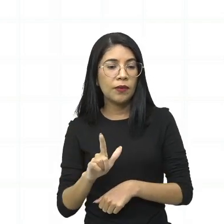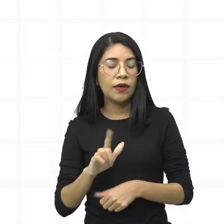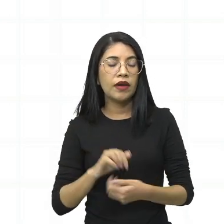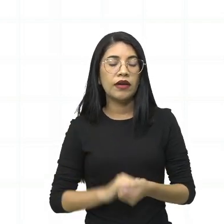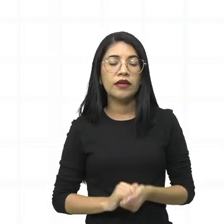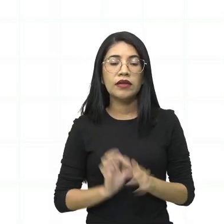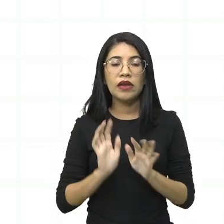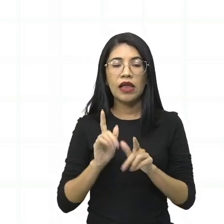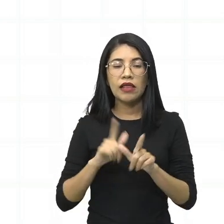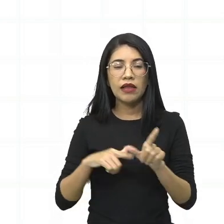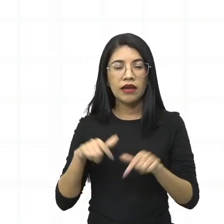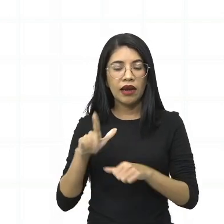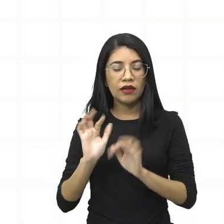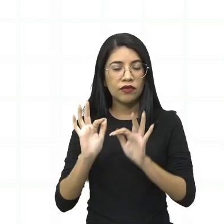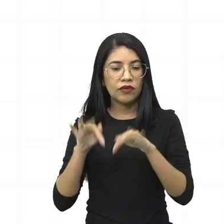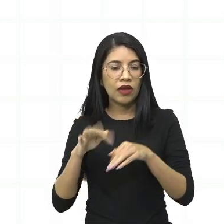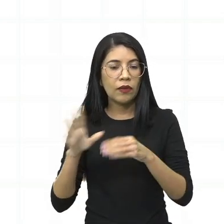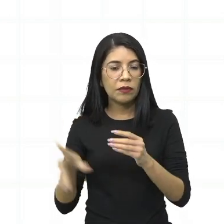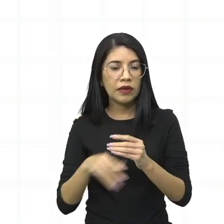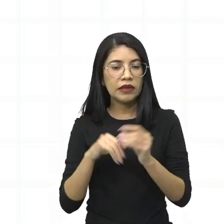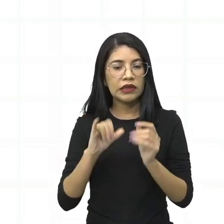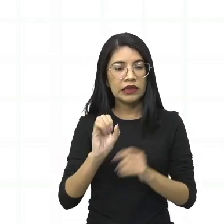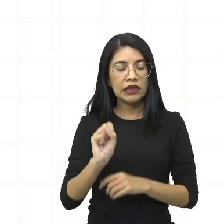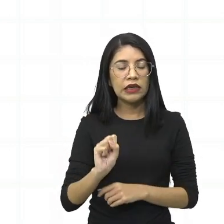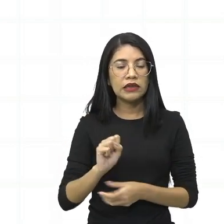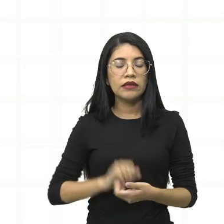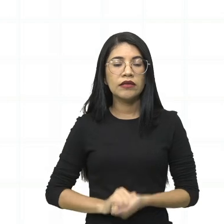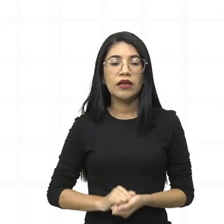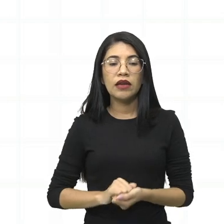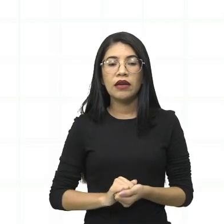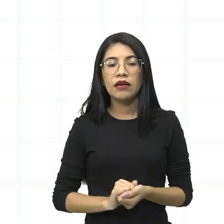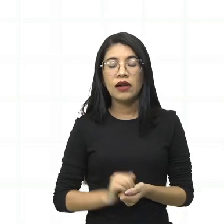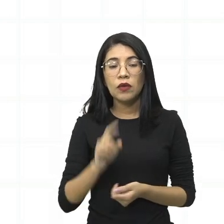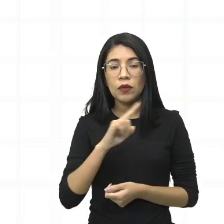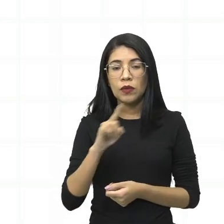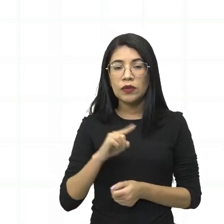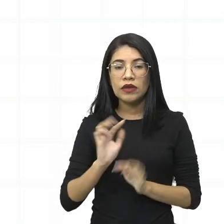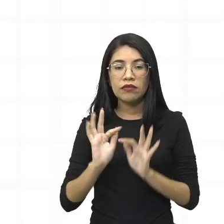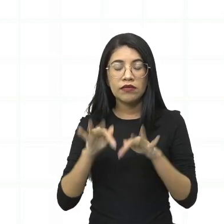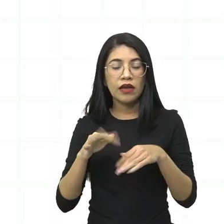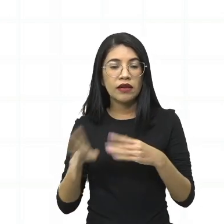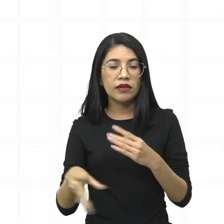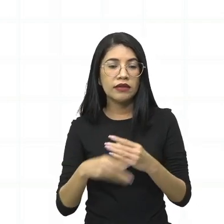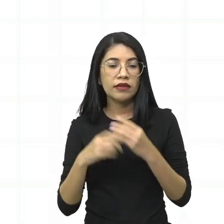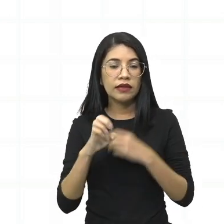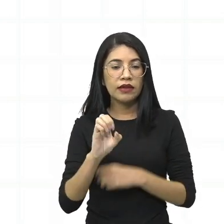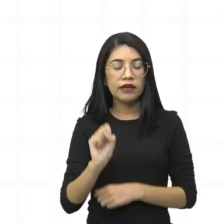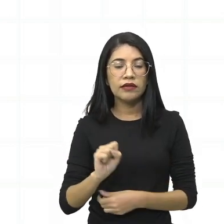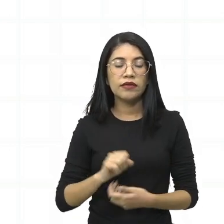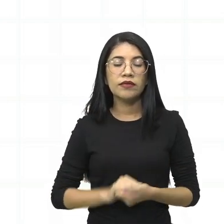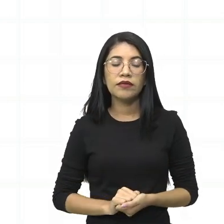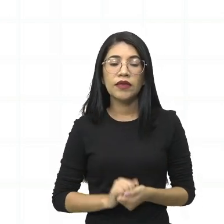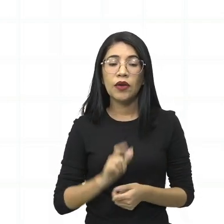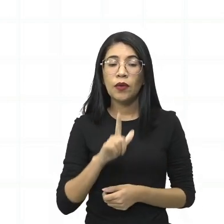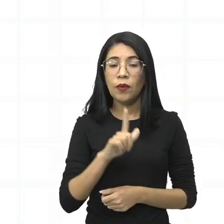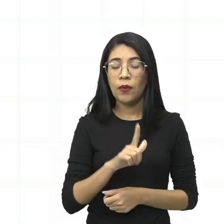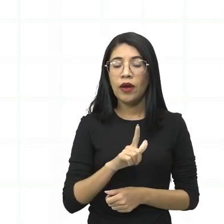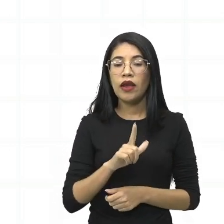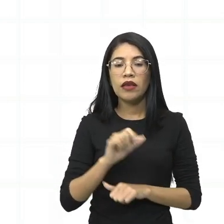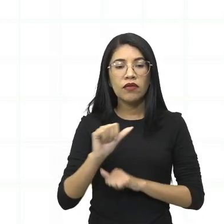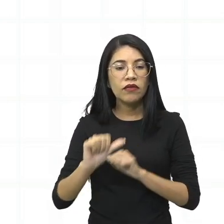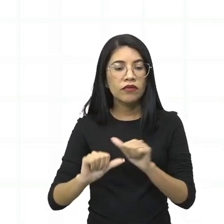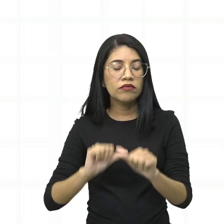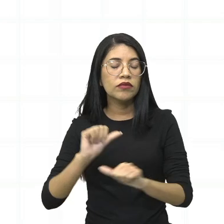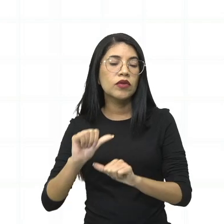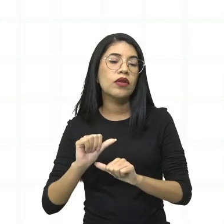terminado em L. Rapaz, terminado em Z, né? Mal, aqui ó, vejam que já muda, mesmo que seja terminado em